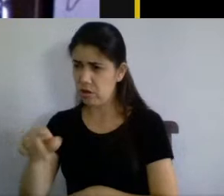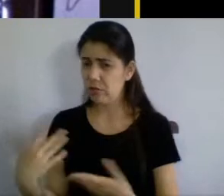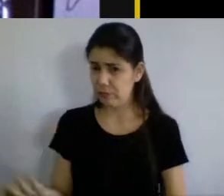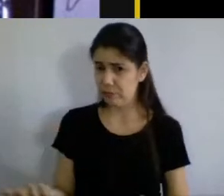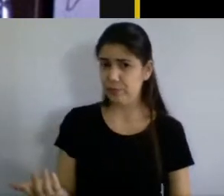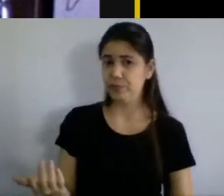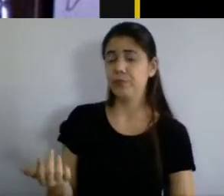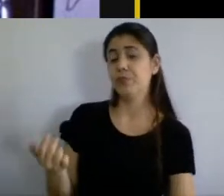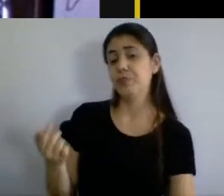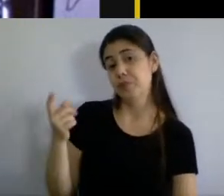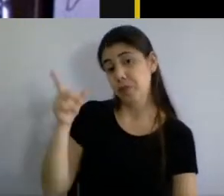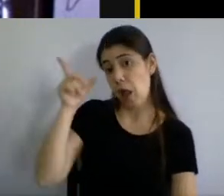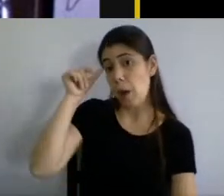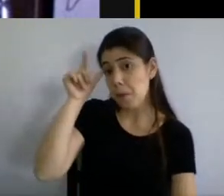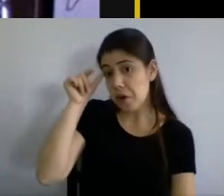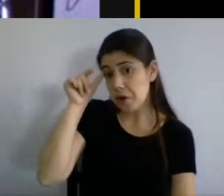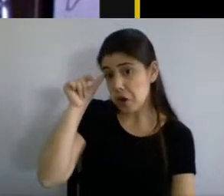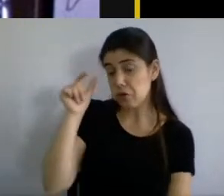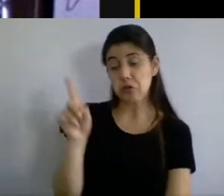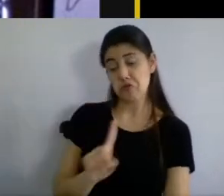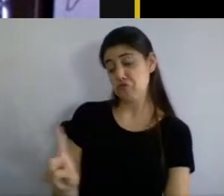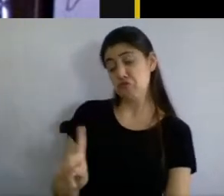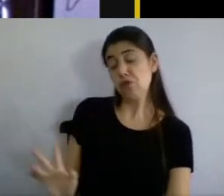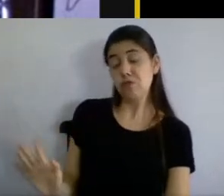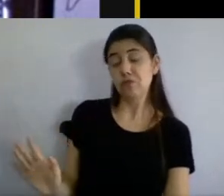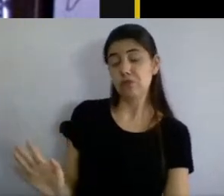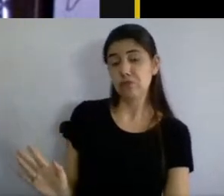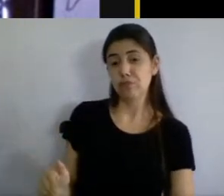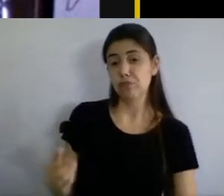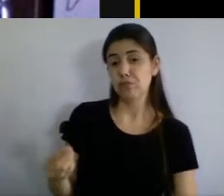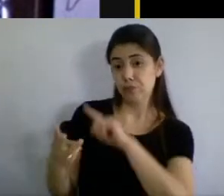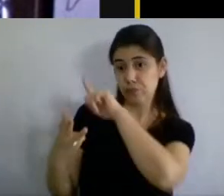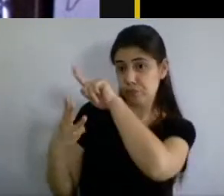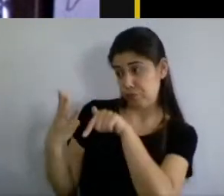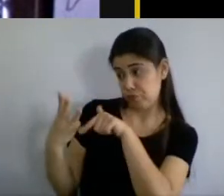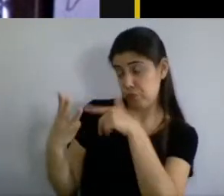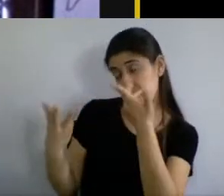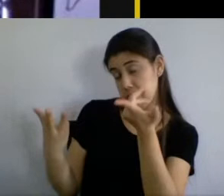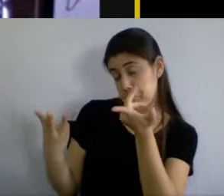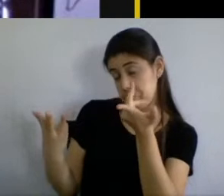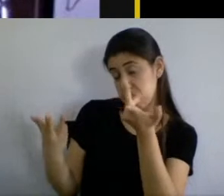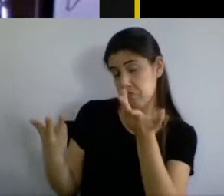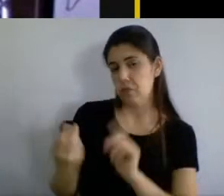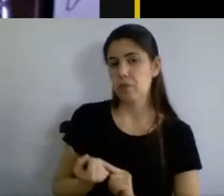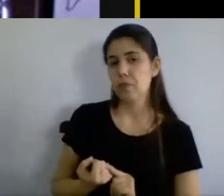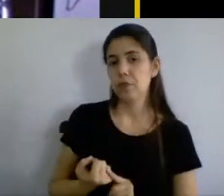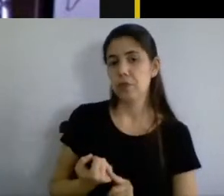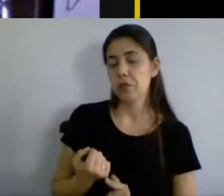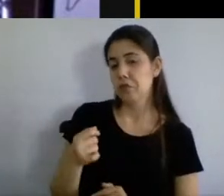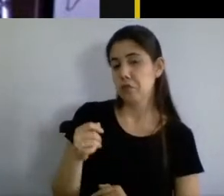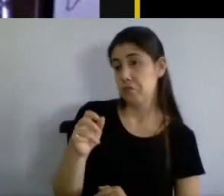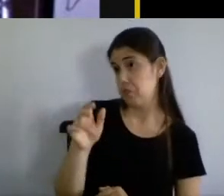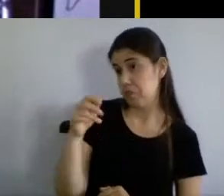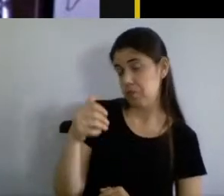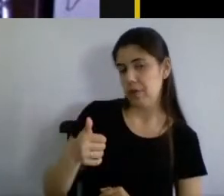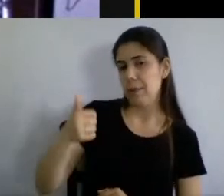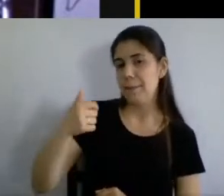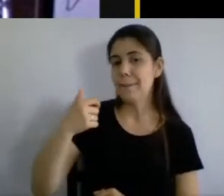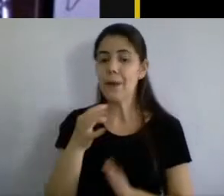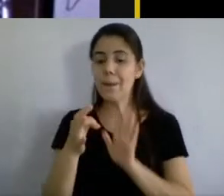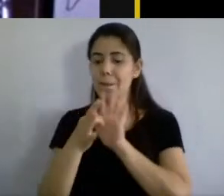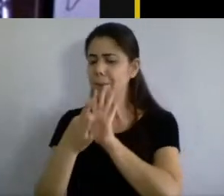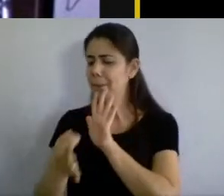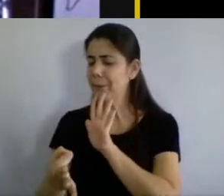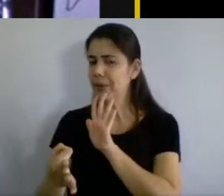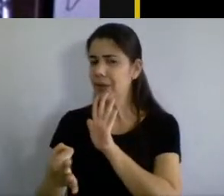Por meio de três raciocínios. Então ele propõe, primeiro nós lembramos que é uma opinião geralmente aceita, a de que a gente faz